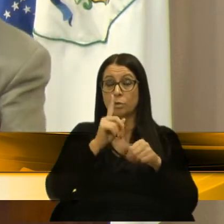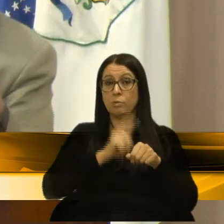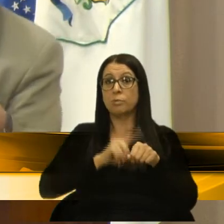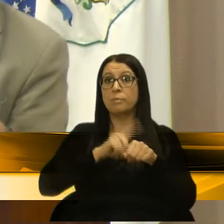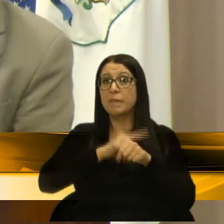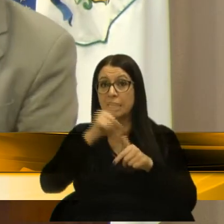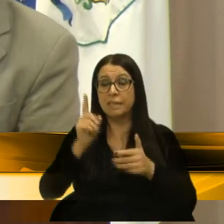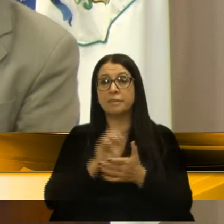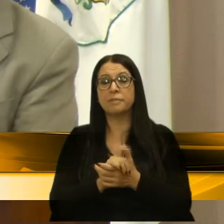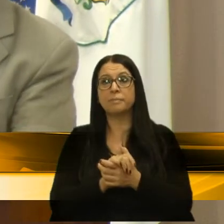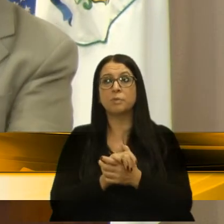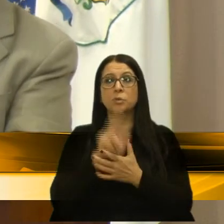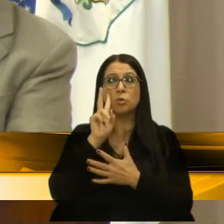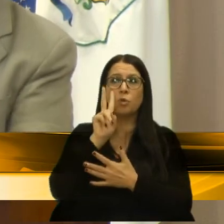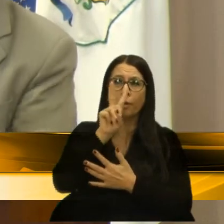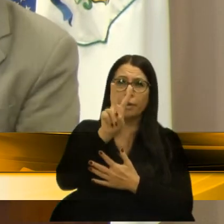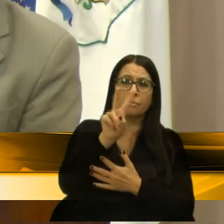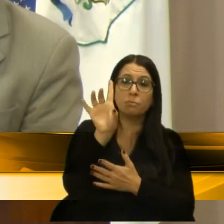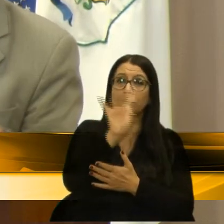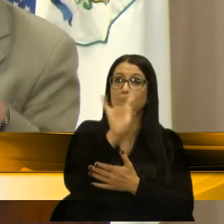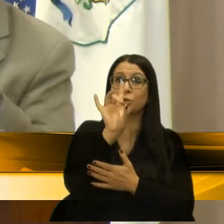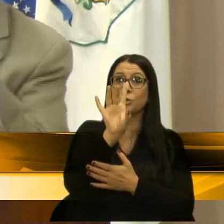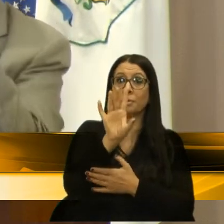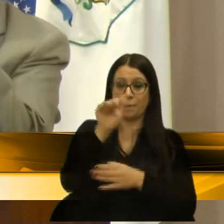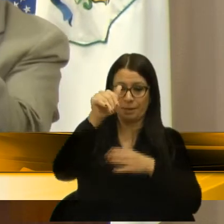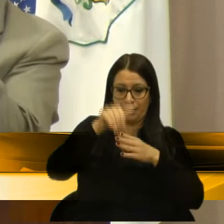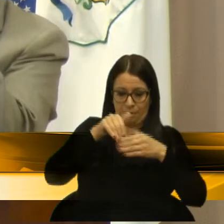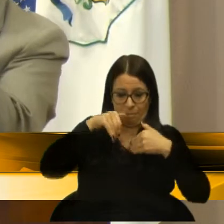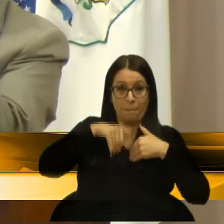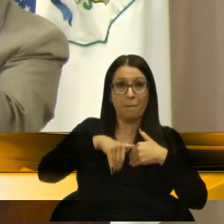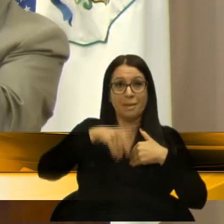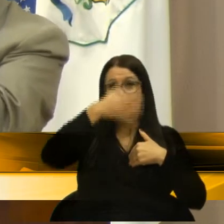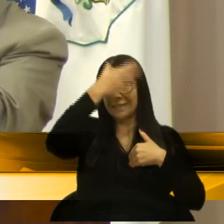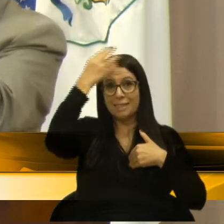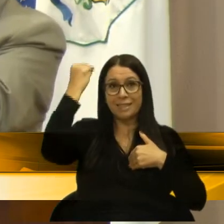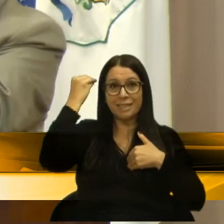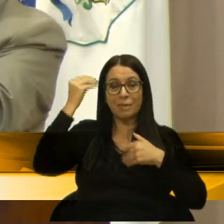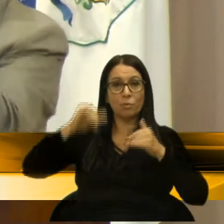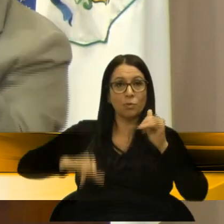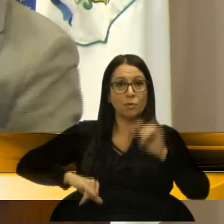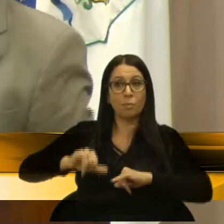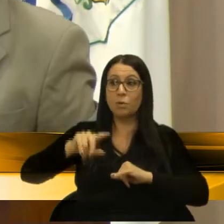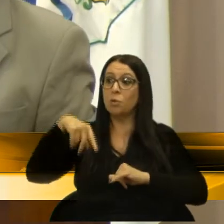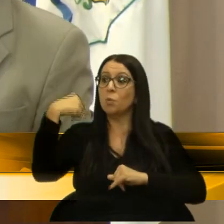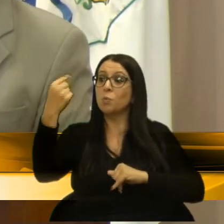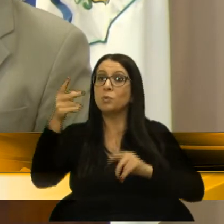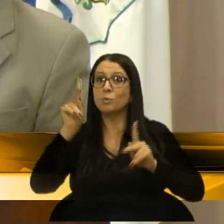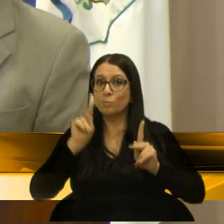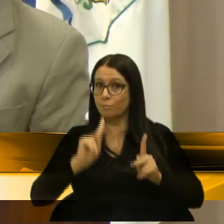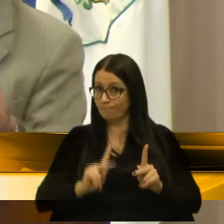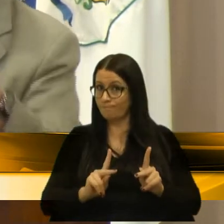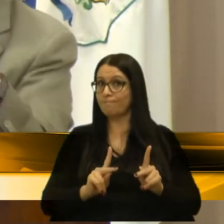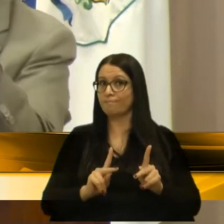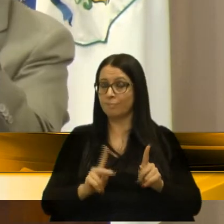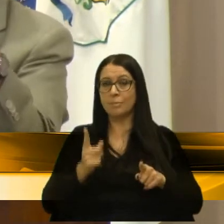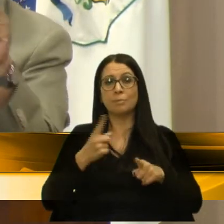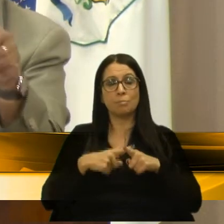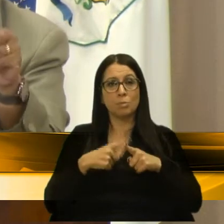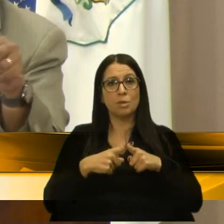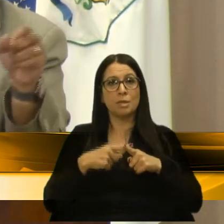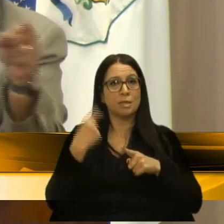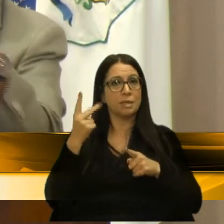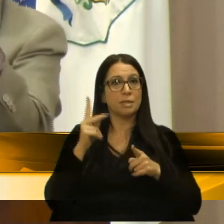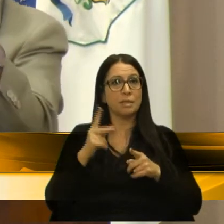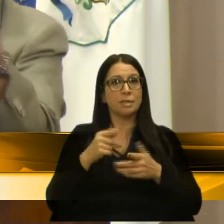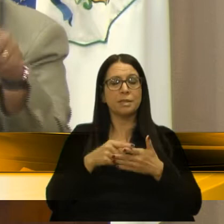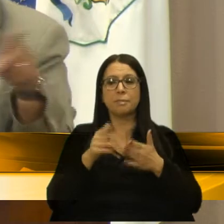em que nós olhamos tão somente para dentro de nós esquecemos de olhar o sofrimento do outro. Porque passar por uma